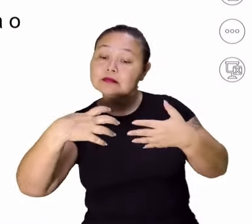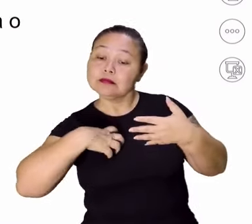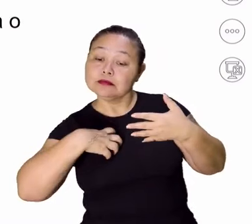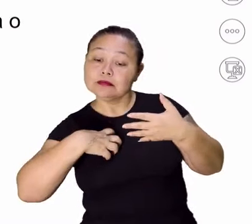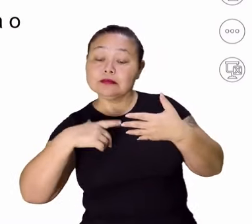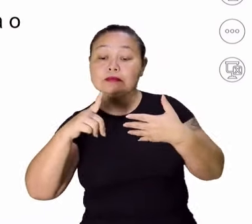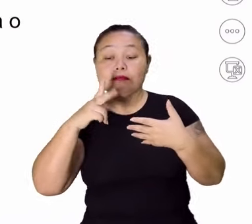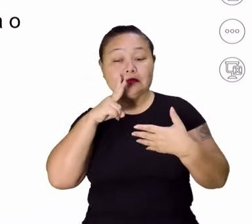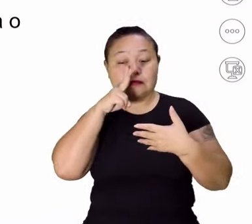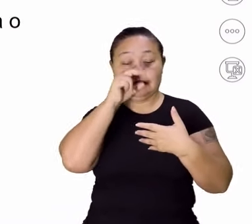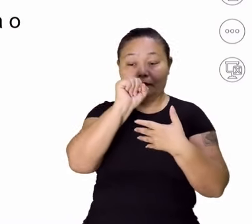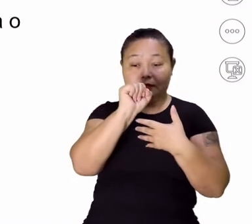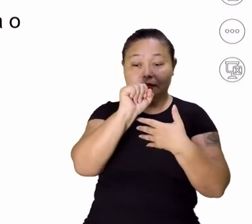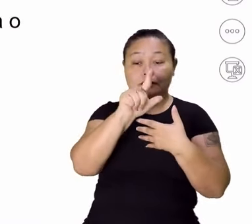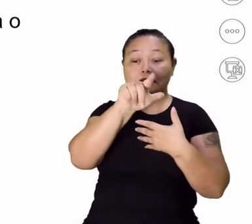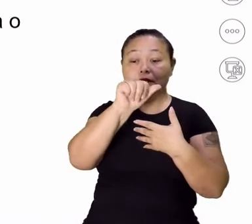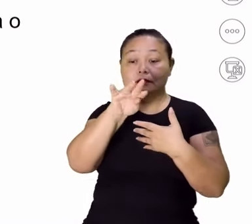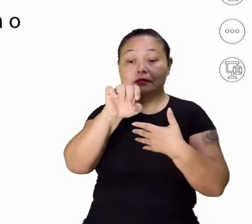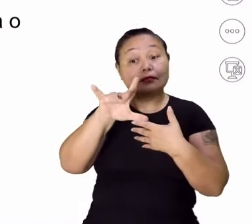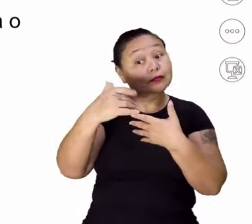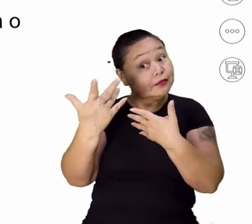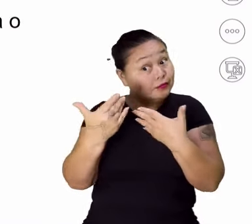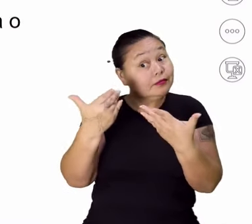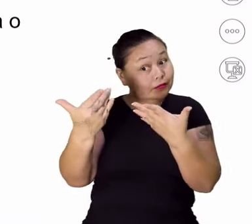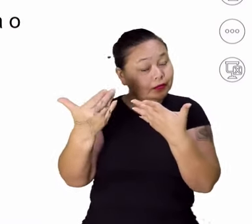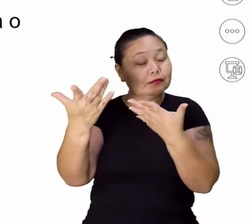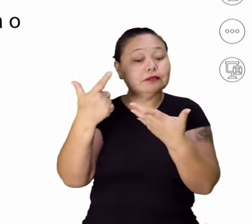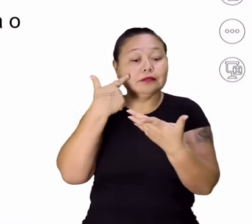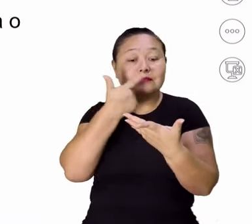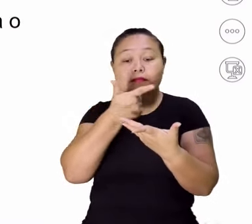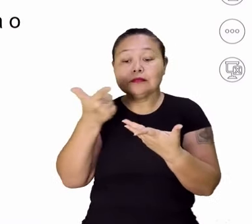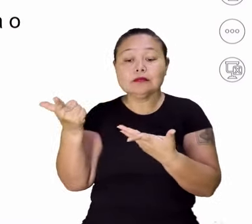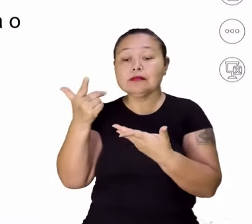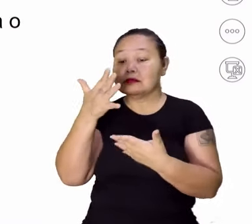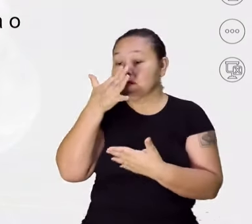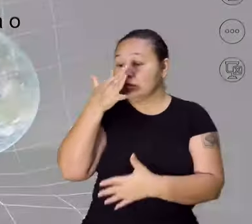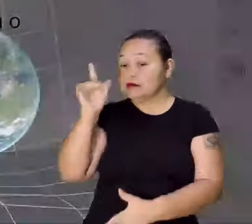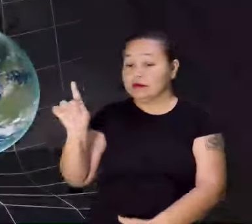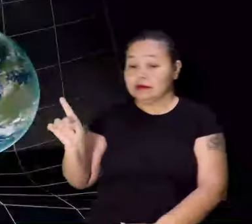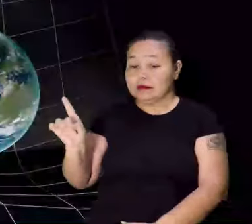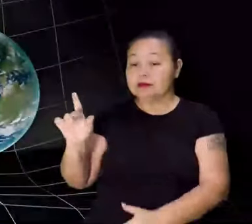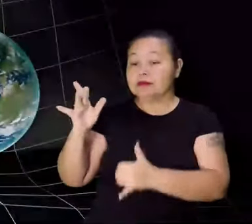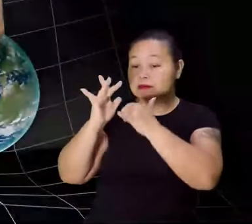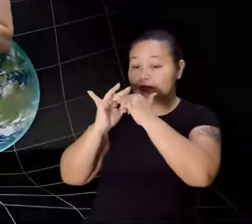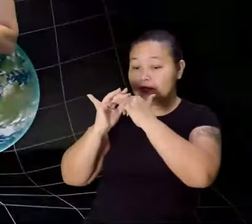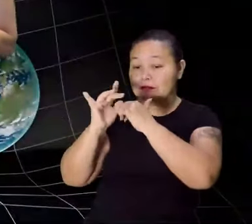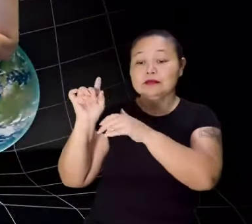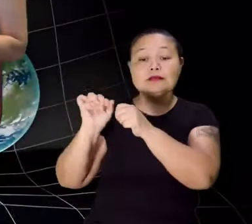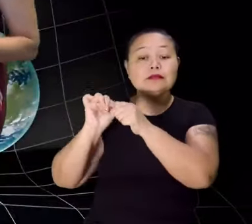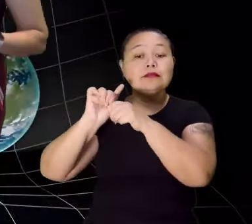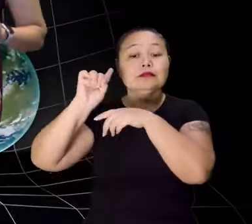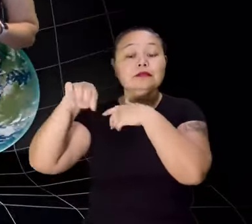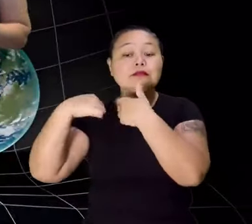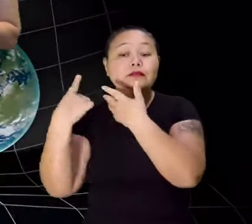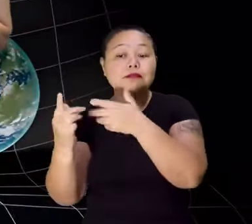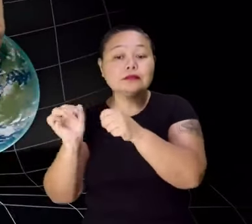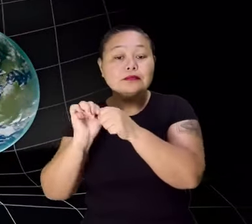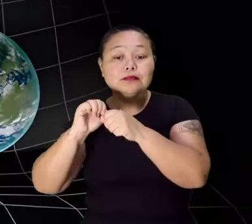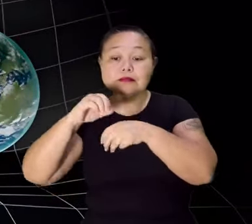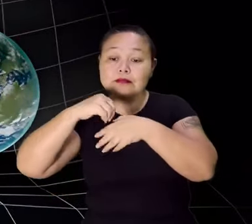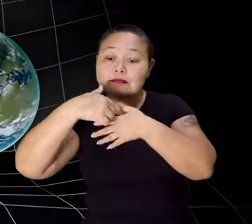de maneira latente? Exatamente. É por aí já, gente. Então, assistam aí. Já sabe que calor é transmissão de energia térmica. Então, vai